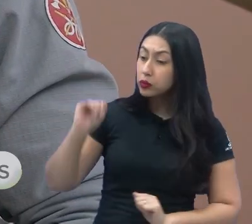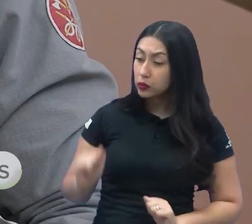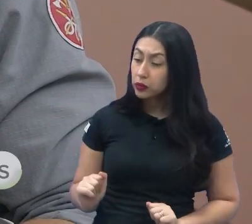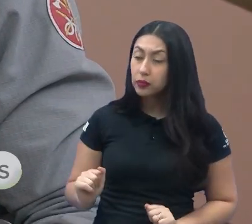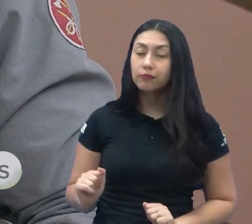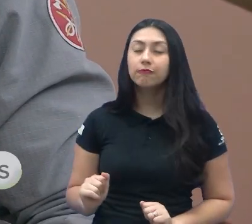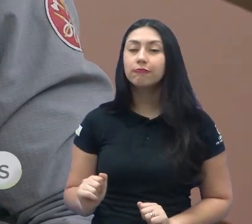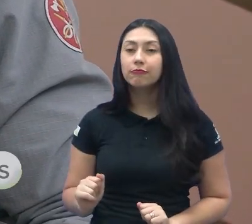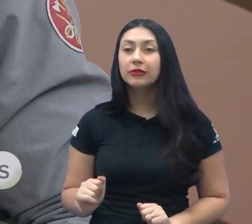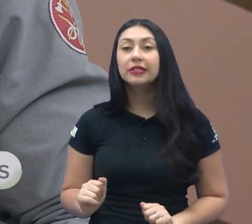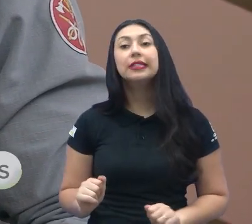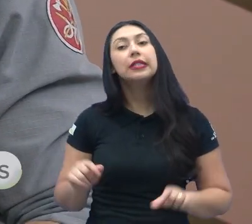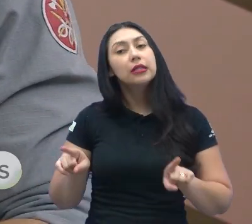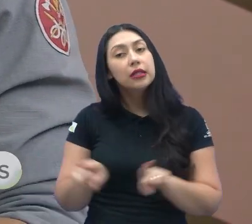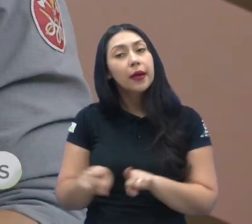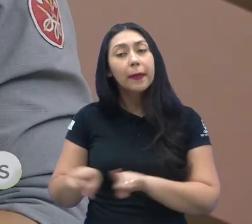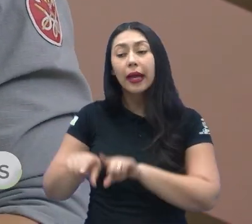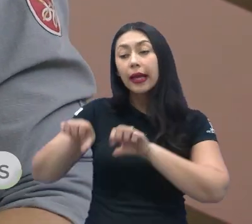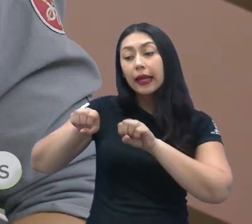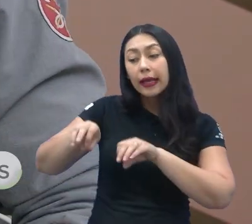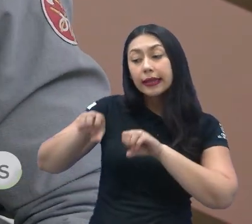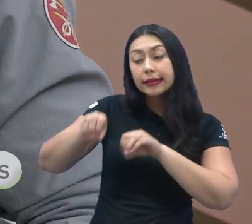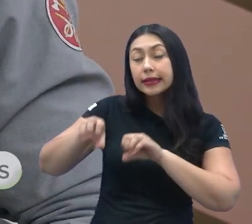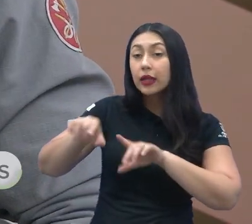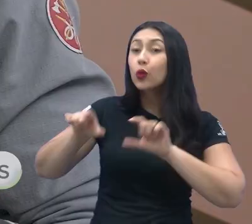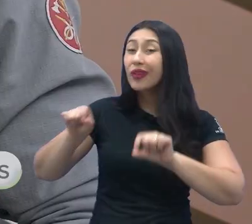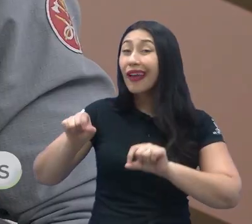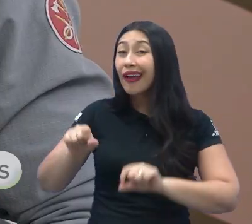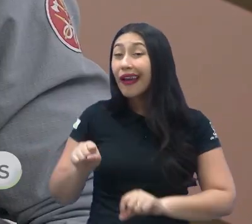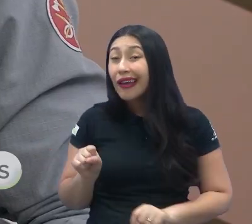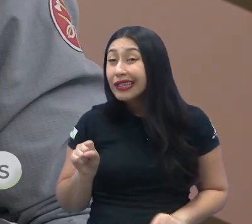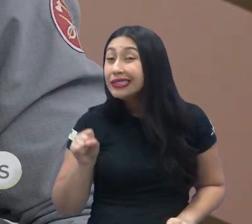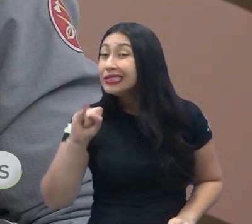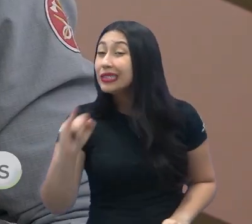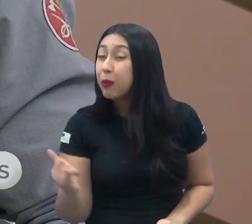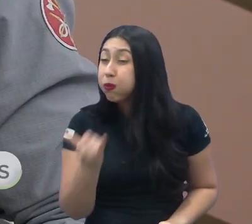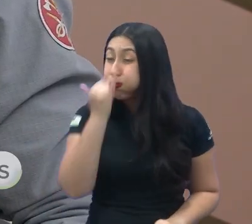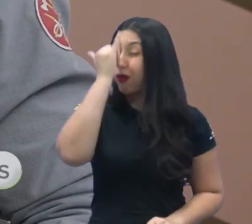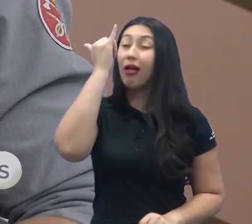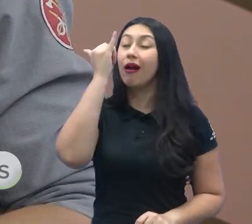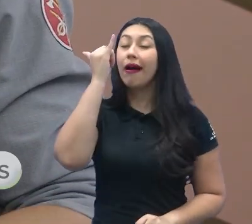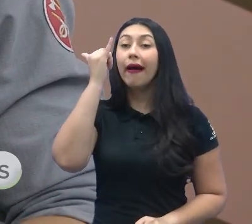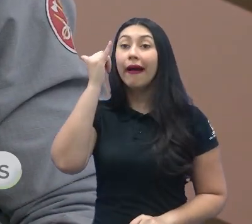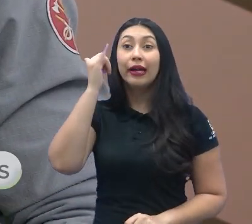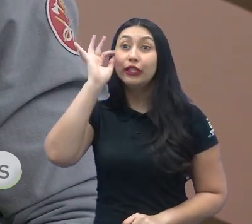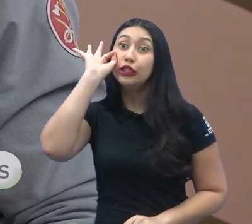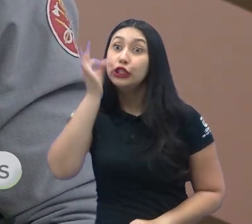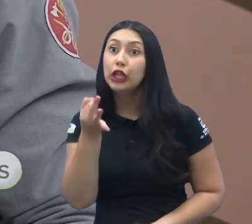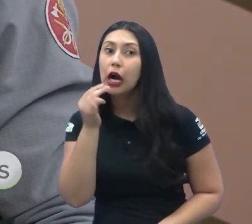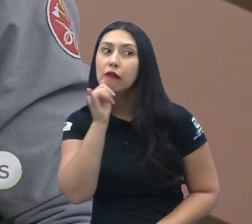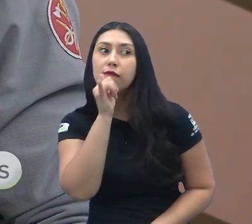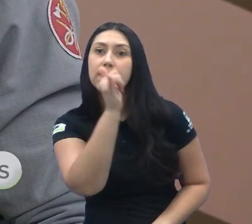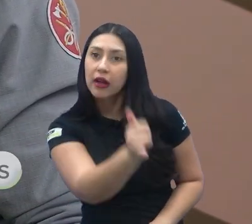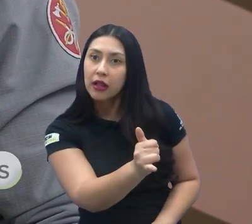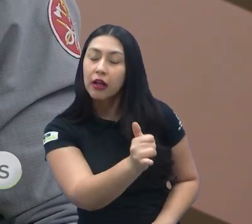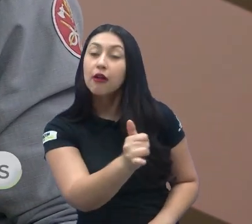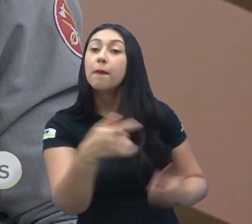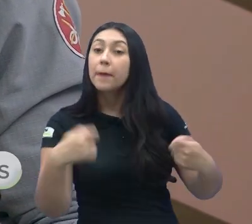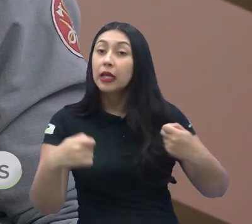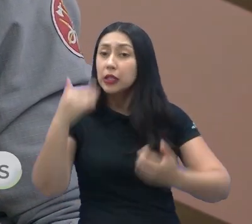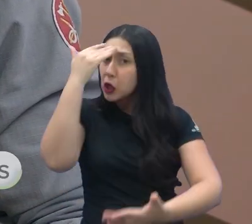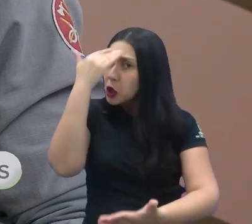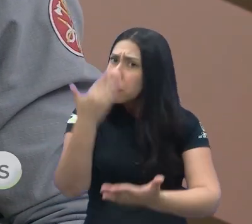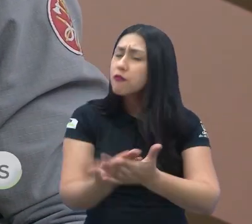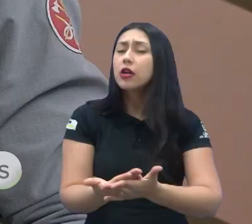e já ensinando ela que se acontecer alguma coisa, para ela imediatamente contar, vai dar essa confiança, essa abertura de